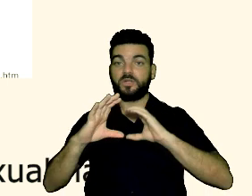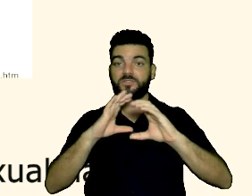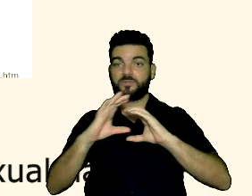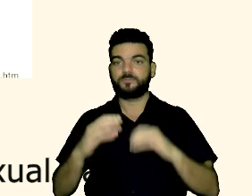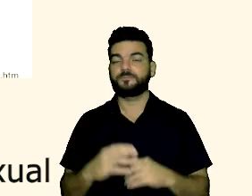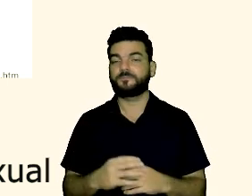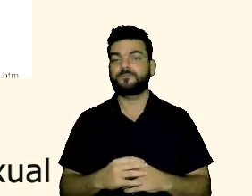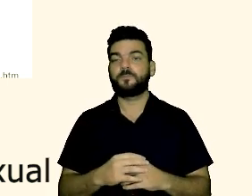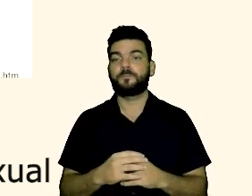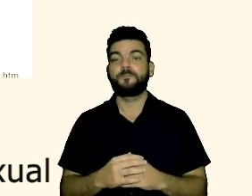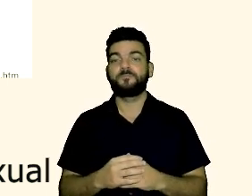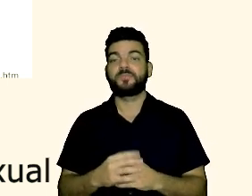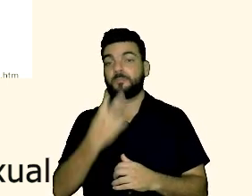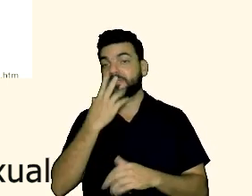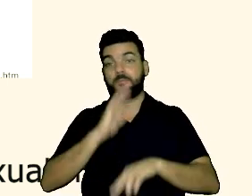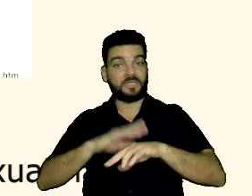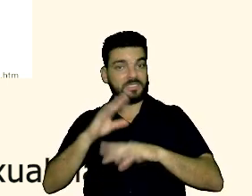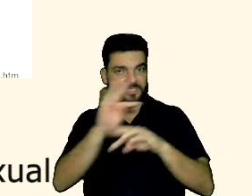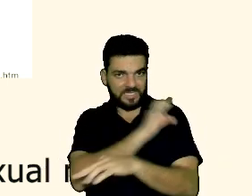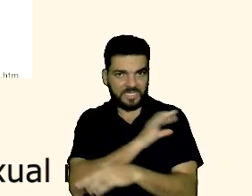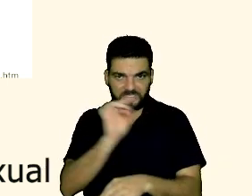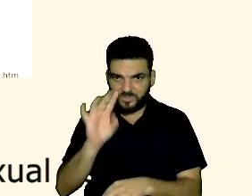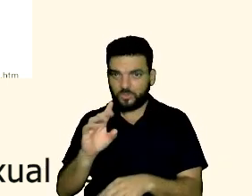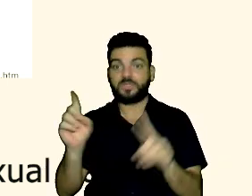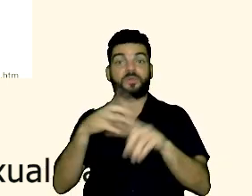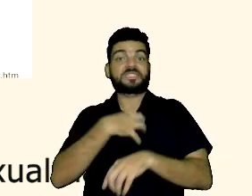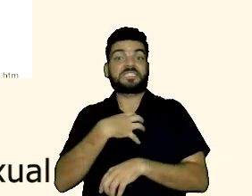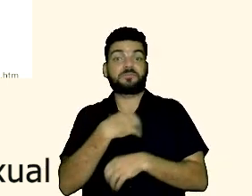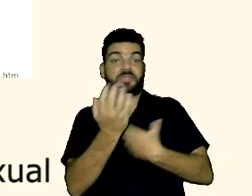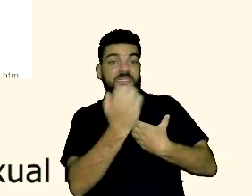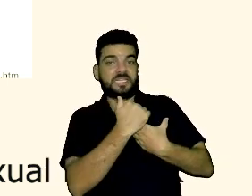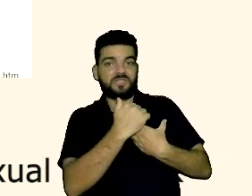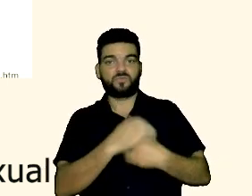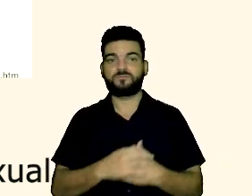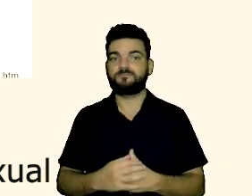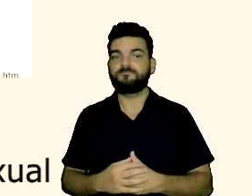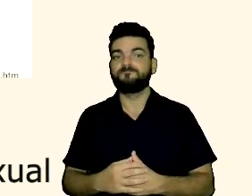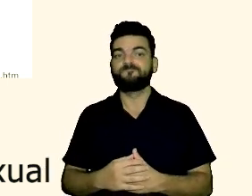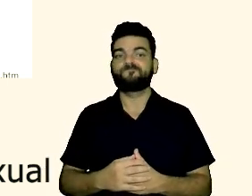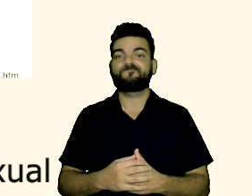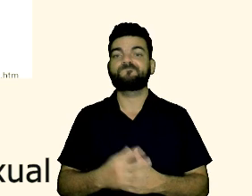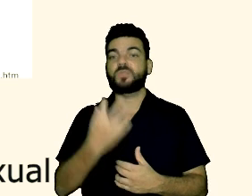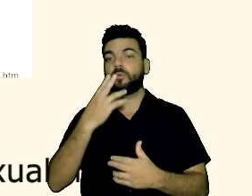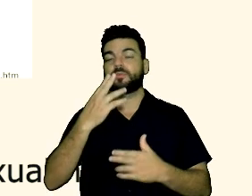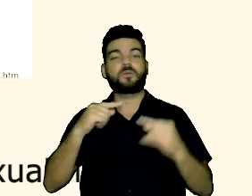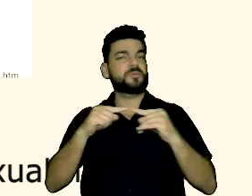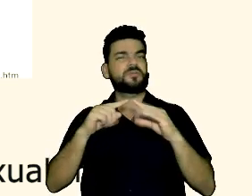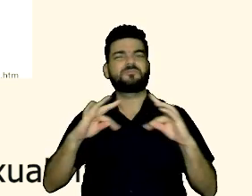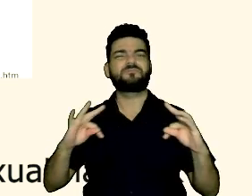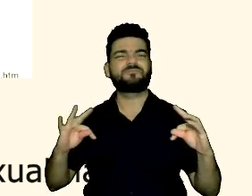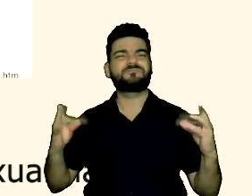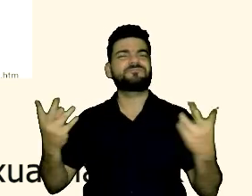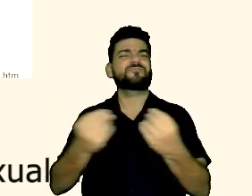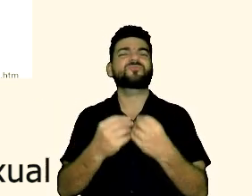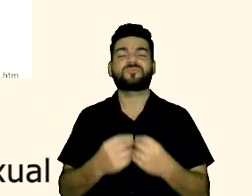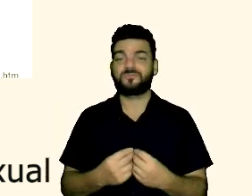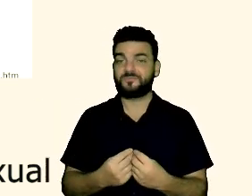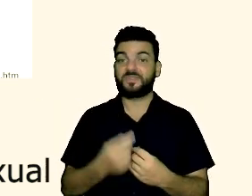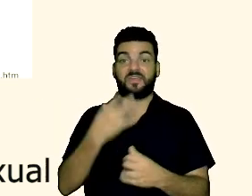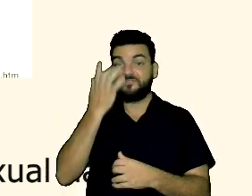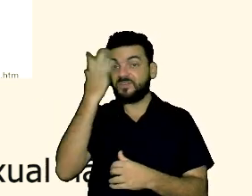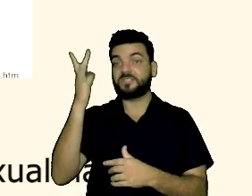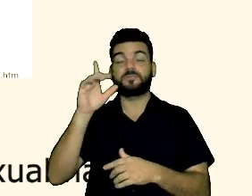comportamental. Ela é uma competência transversal que facilita a gestão, que facilita a convivência, porque ela nos